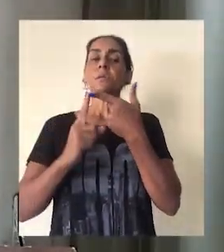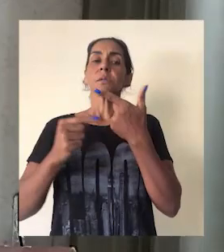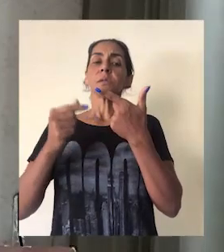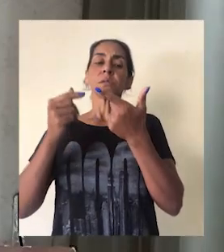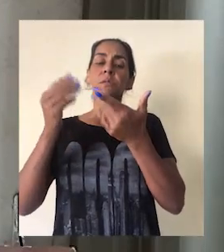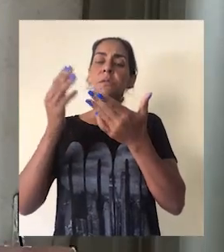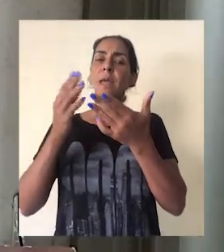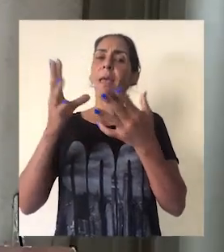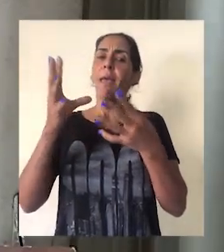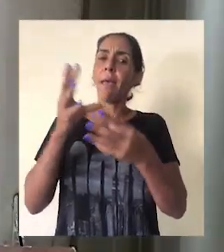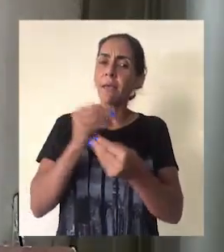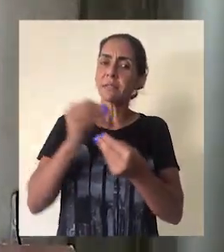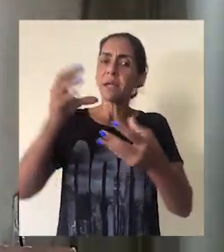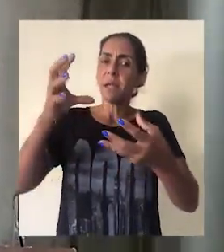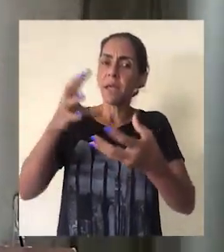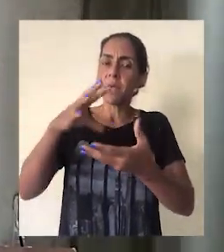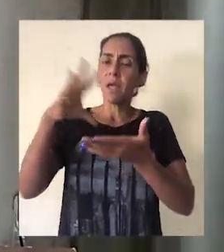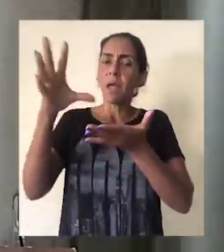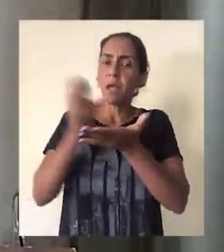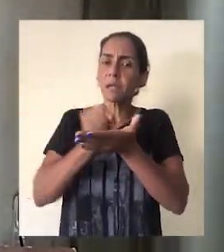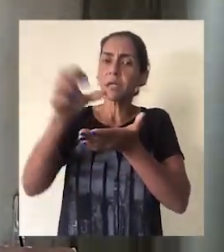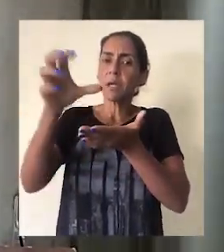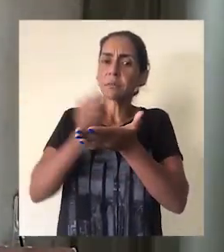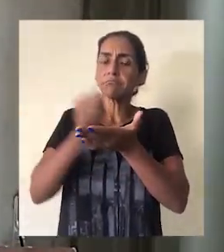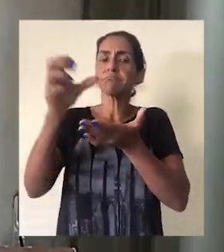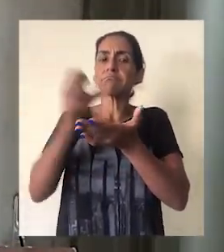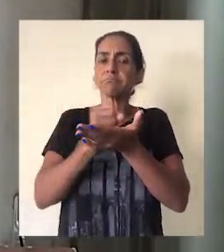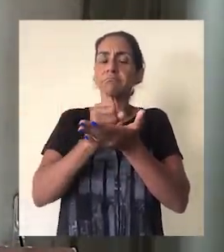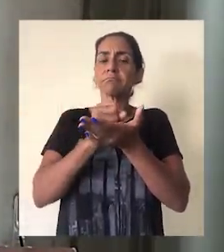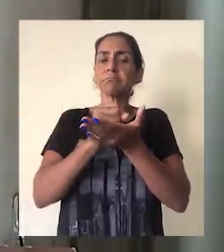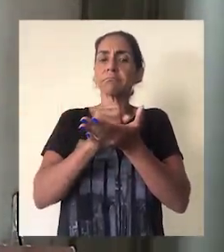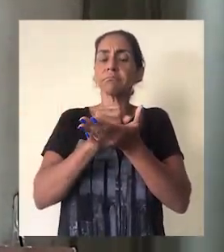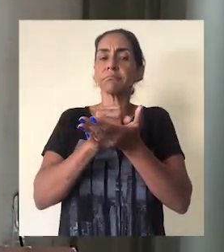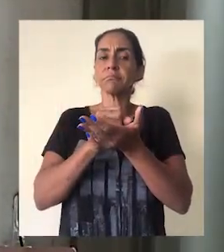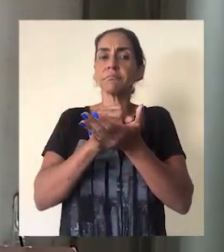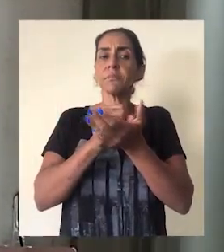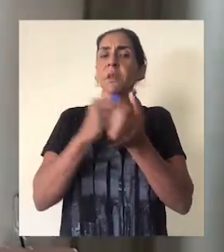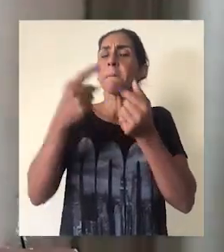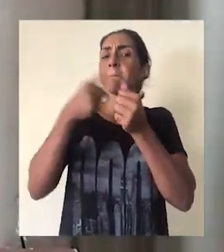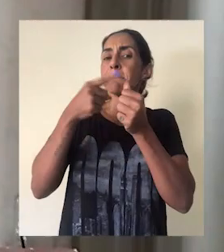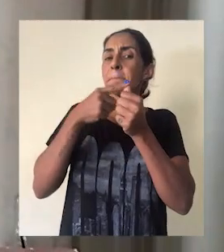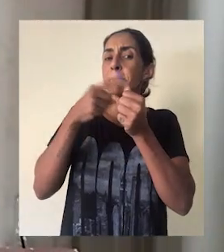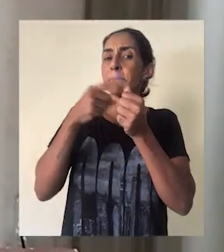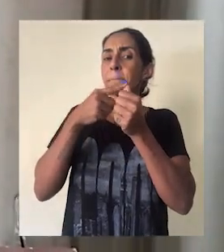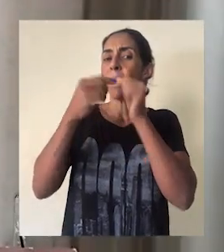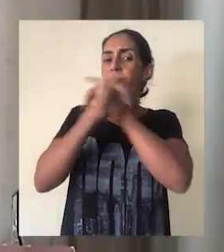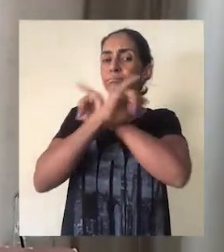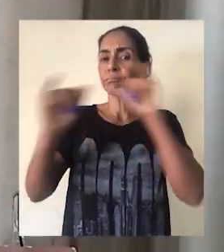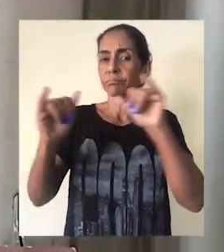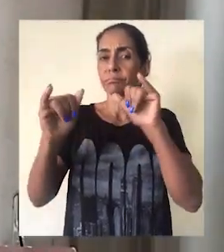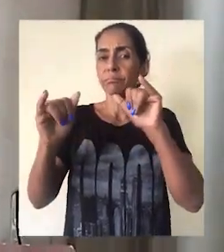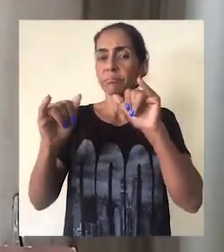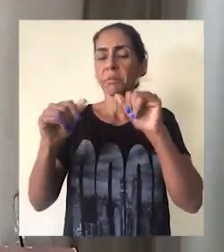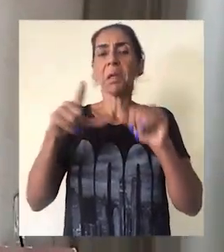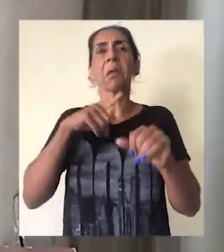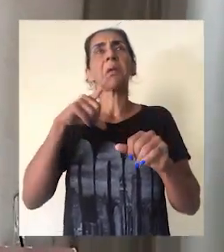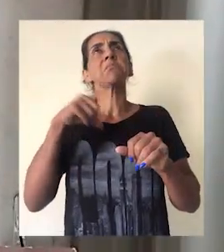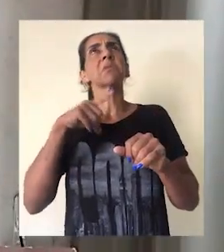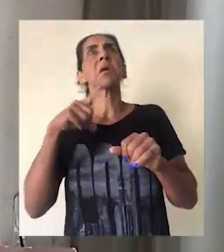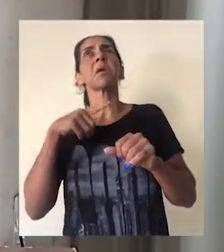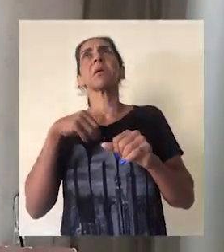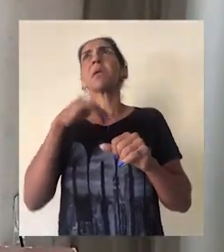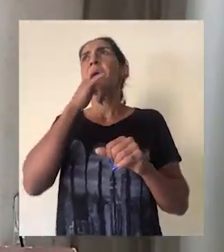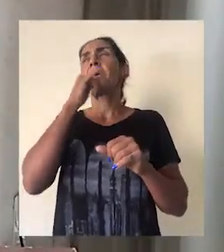que são resenhas, entrevistas e cartas da época da primeira publicação. E aí tem várias resenhas,